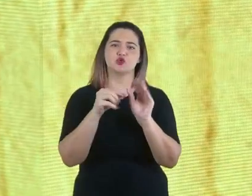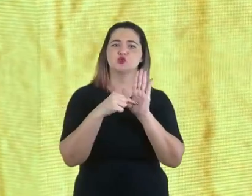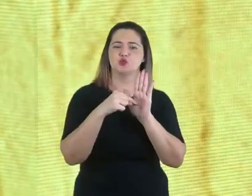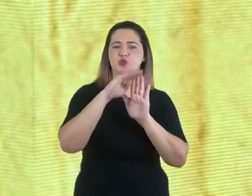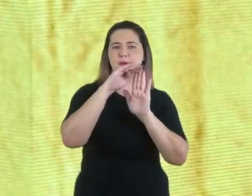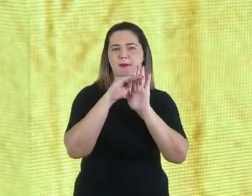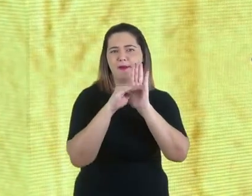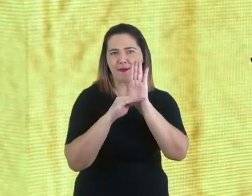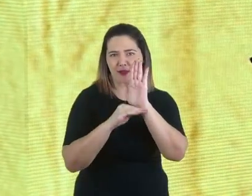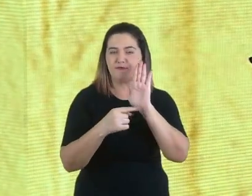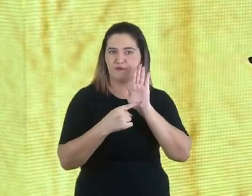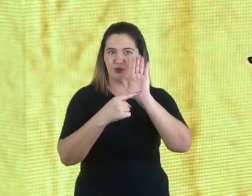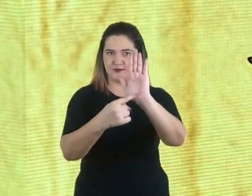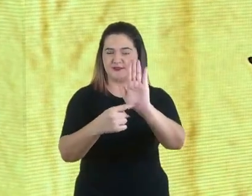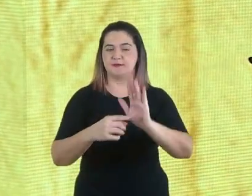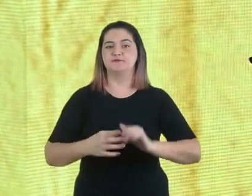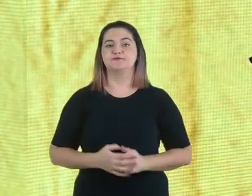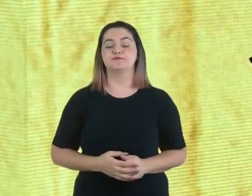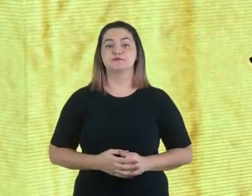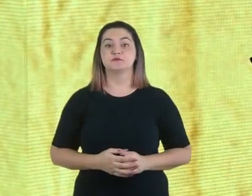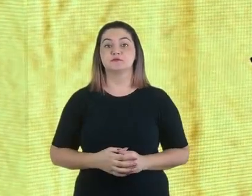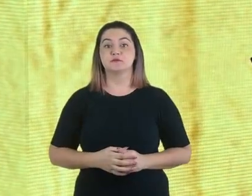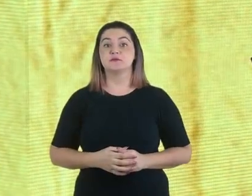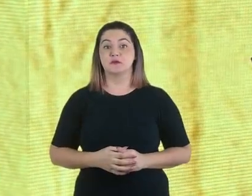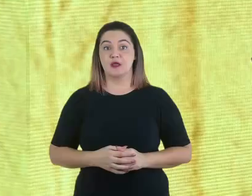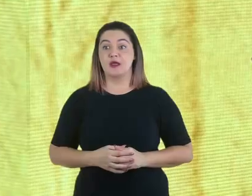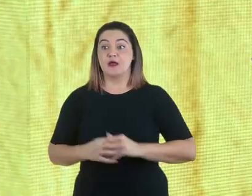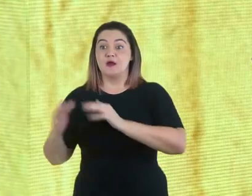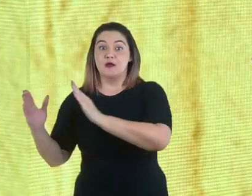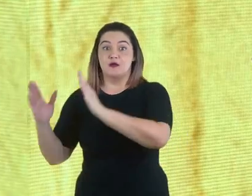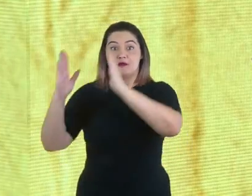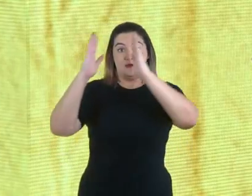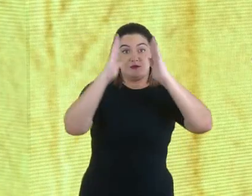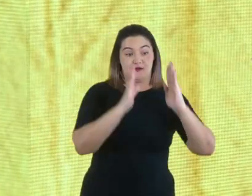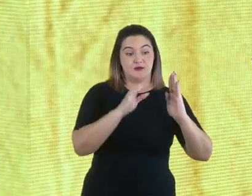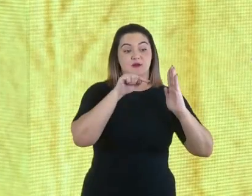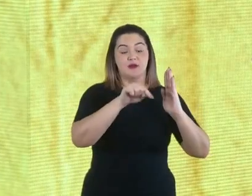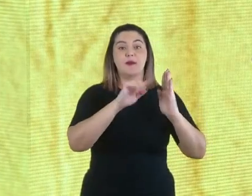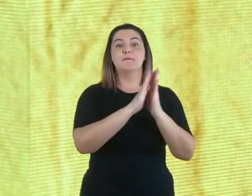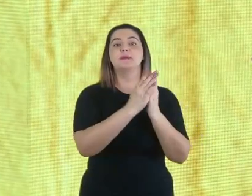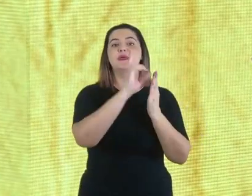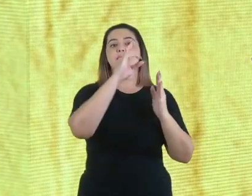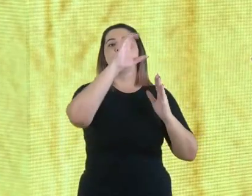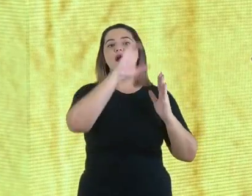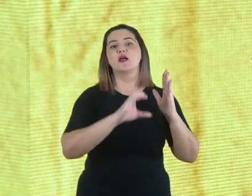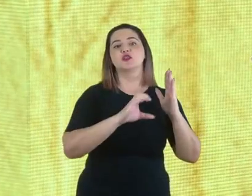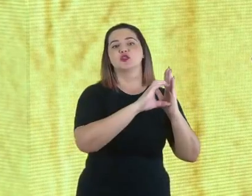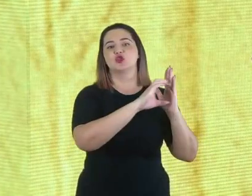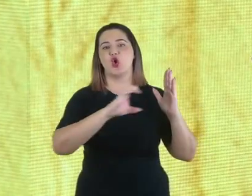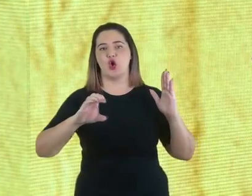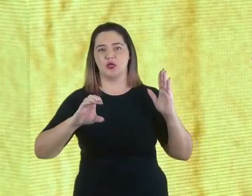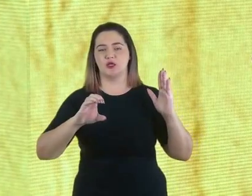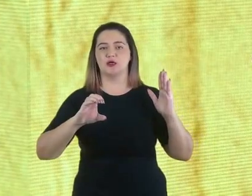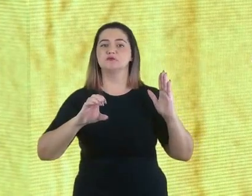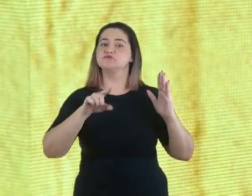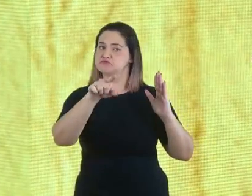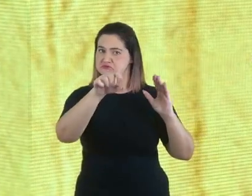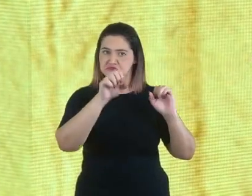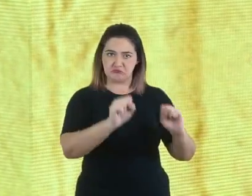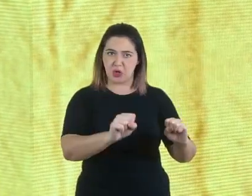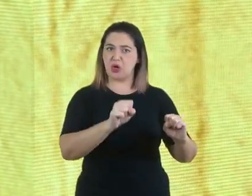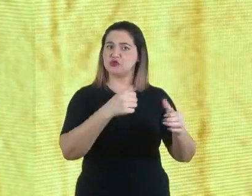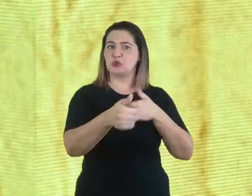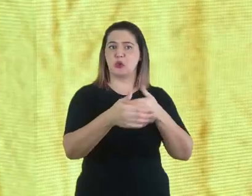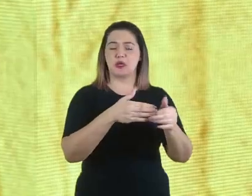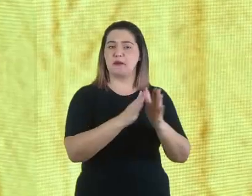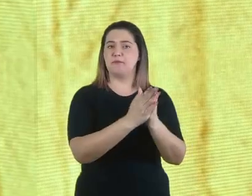mandamentos é exatamente o que eu vou mostrar aqui. E o resumo do catecismo é exatamente aquele que você tem em qualquer edição do